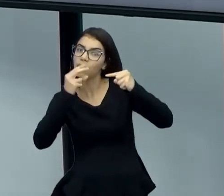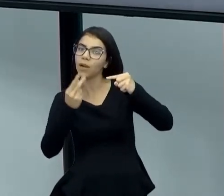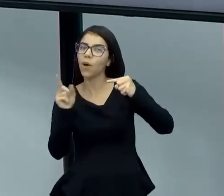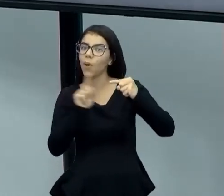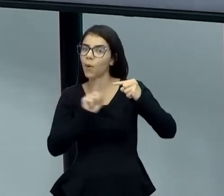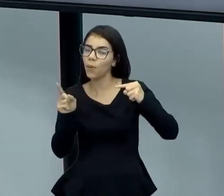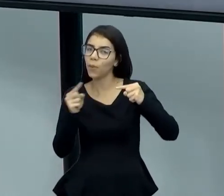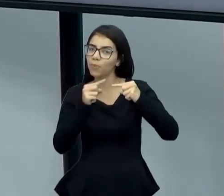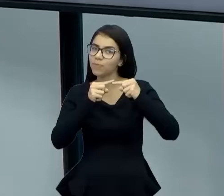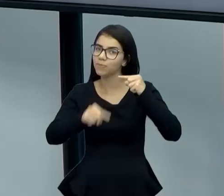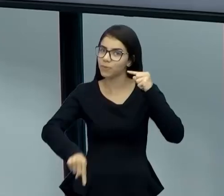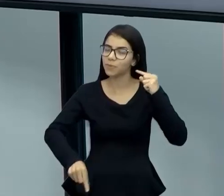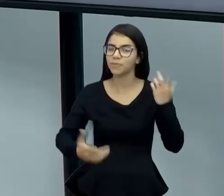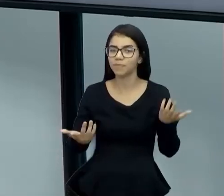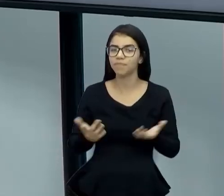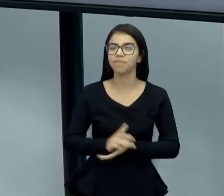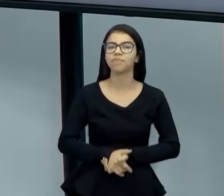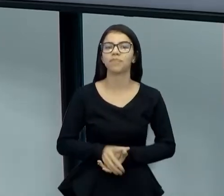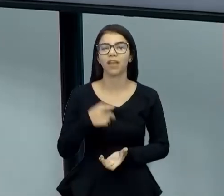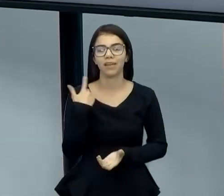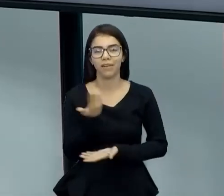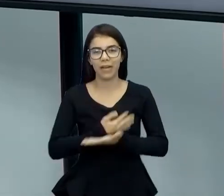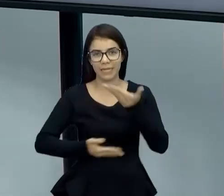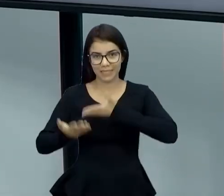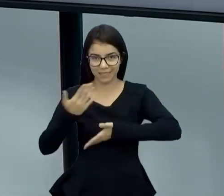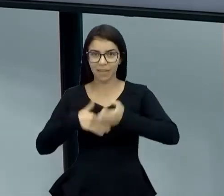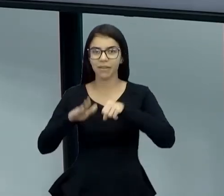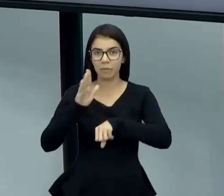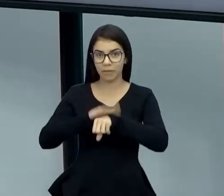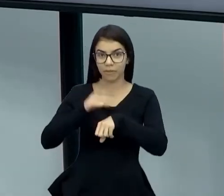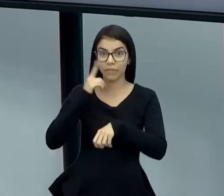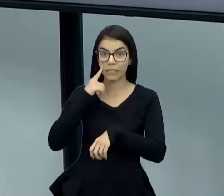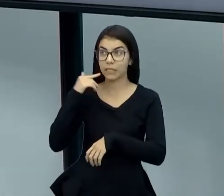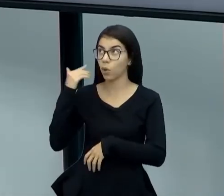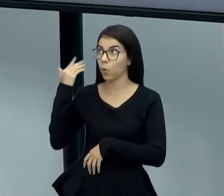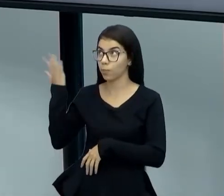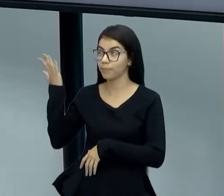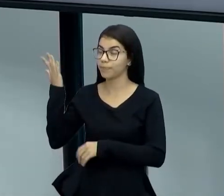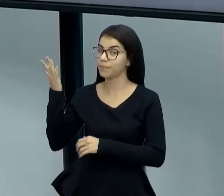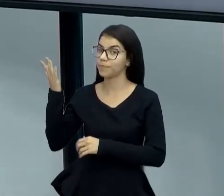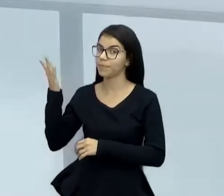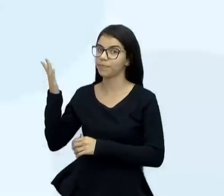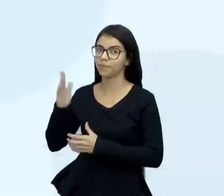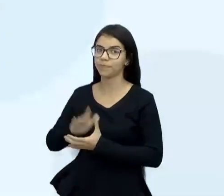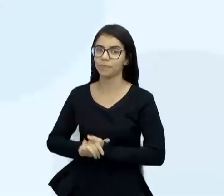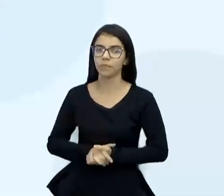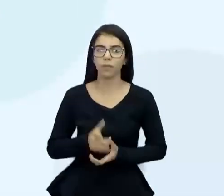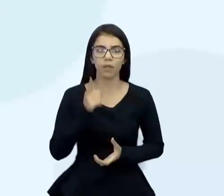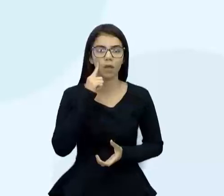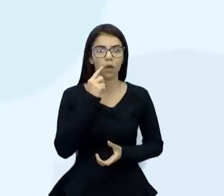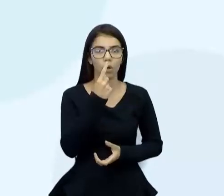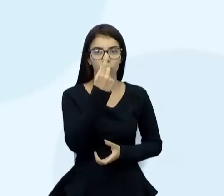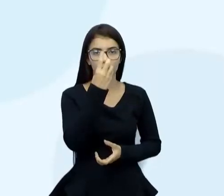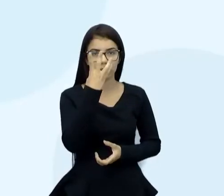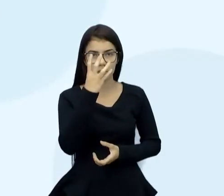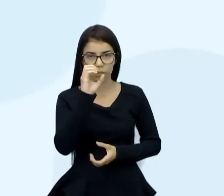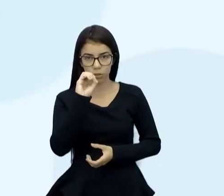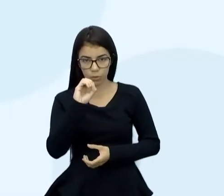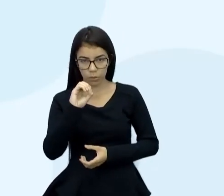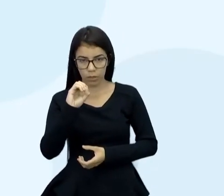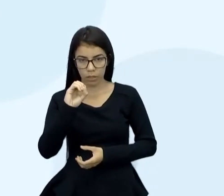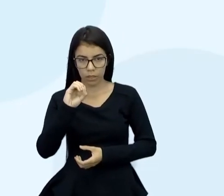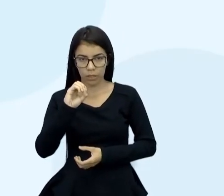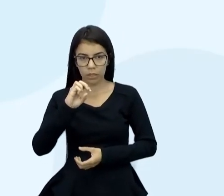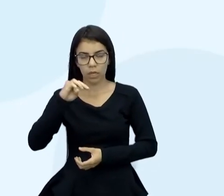Então vamos criar argumentos aí para estar vendo aí, tá? Então, com um valor de 140 milímetros por